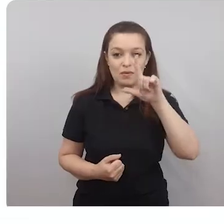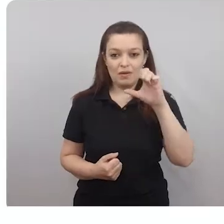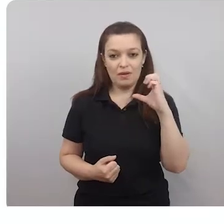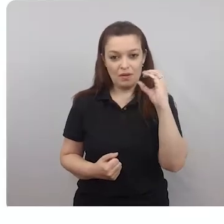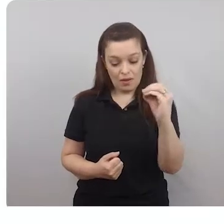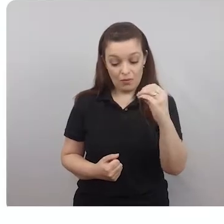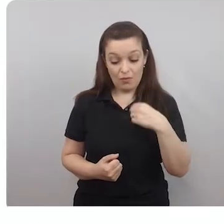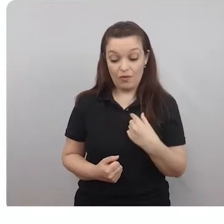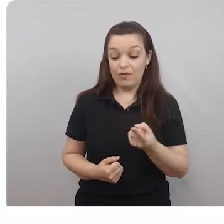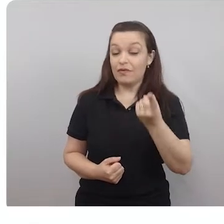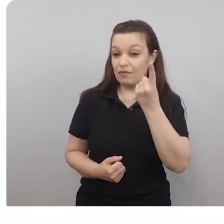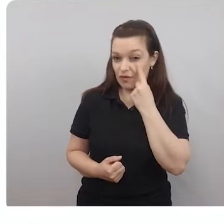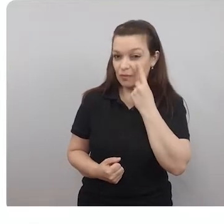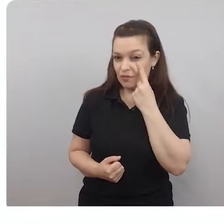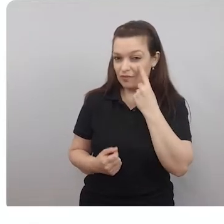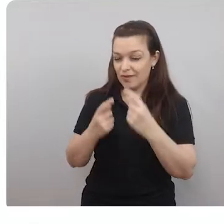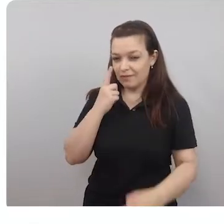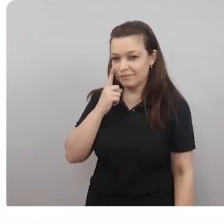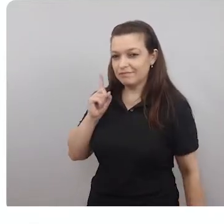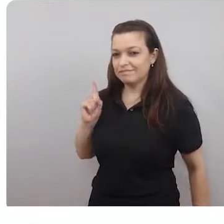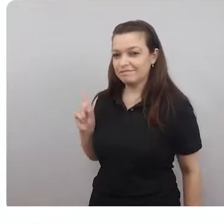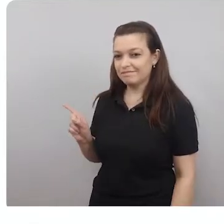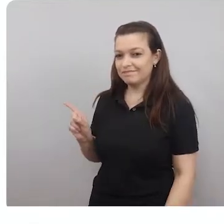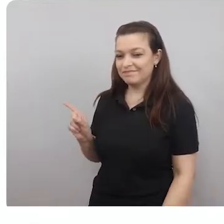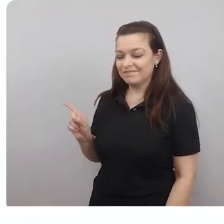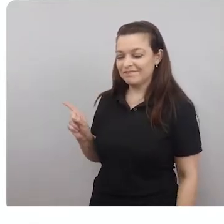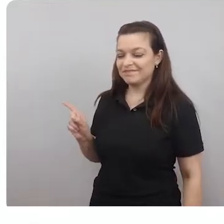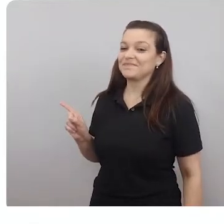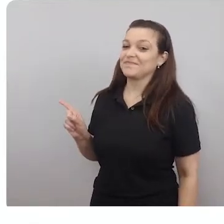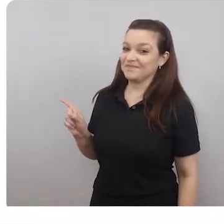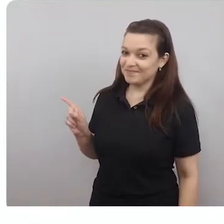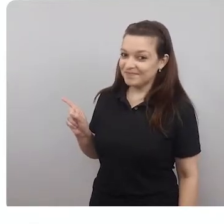Vamos olhar lá no balão de pensamento dele.